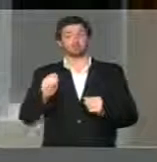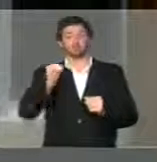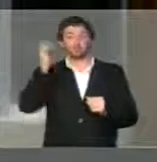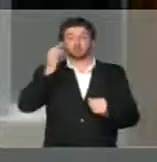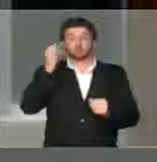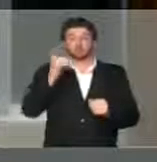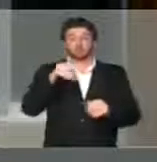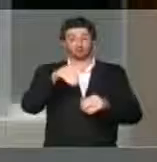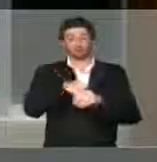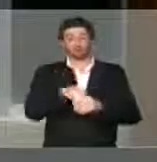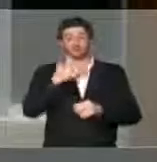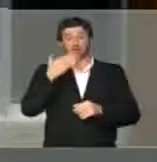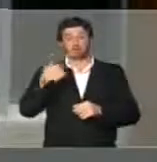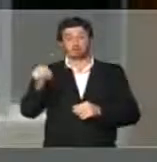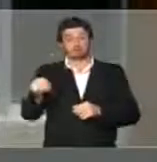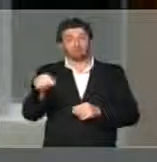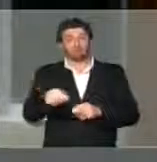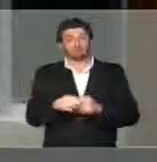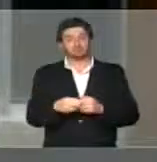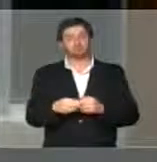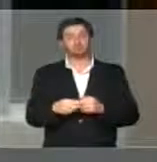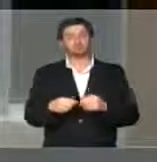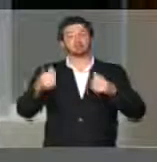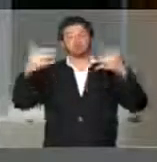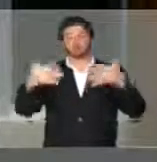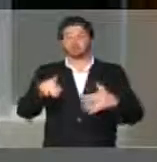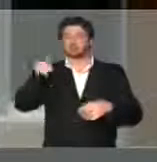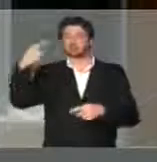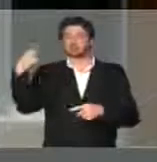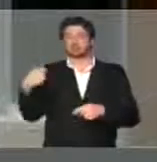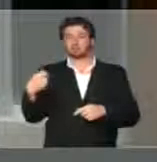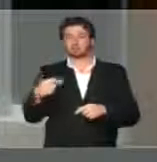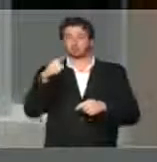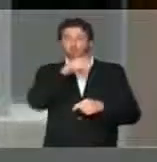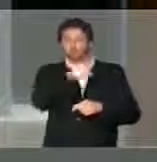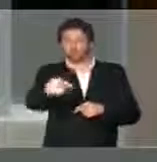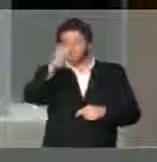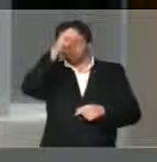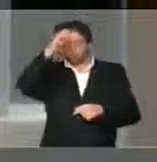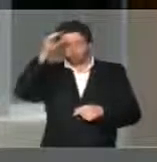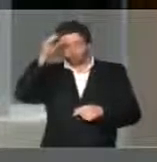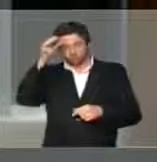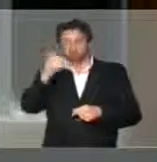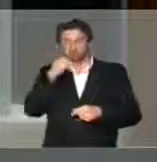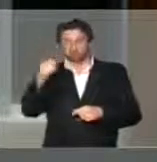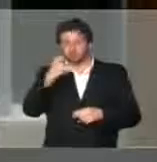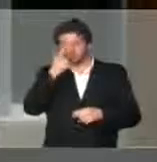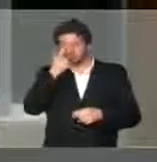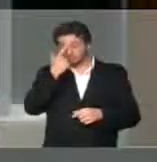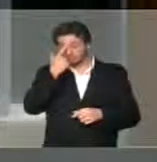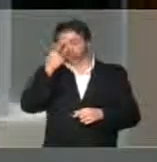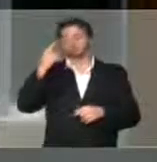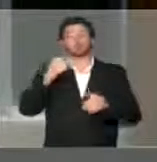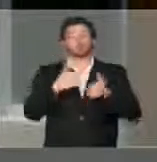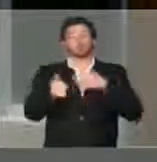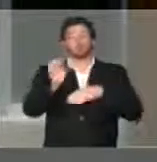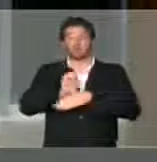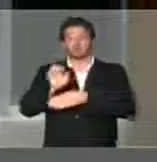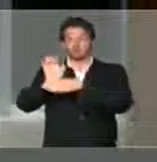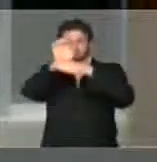deputados que votarem a favor dessa matéria terão que explicar aos seus consumidores de energia elétrica de todos os